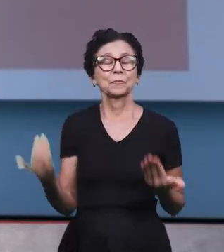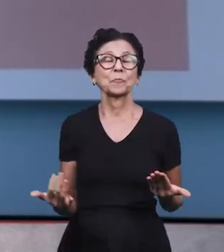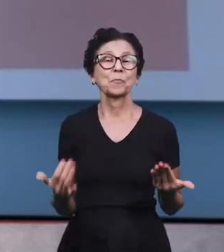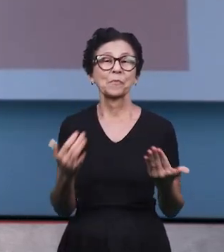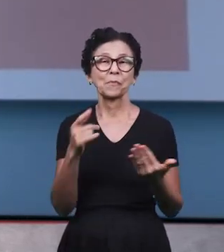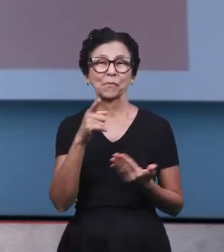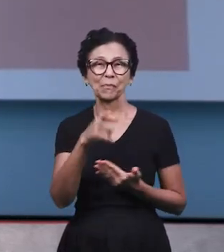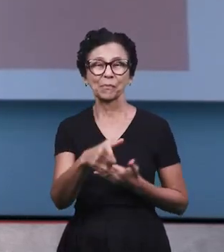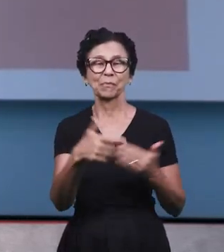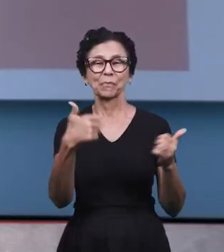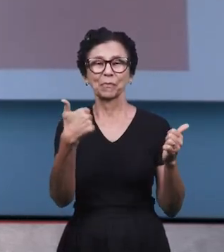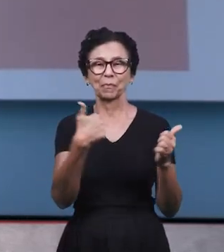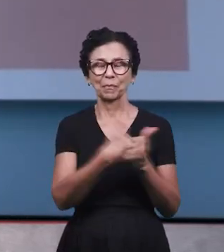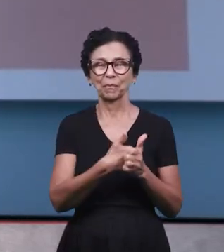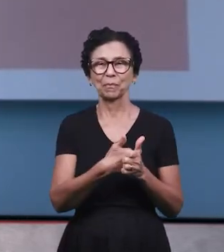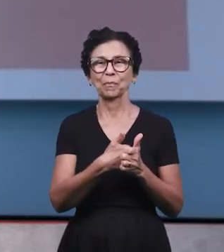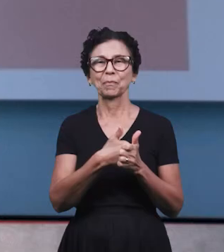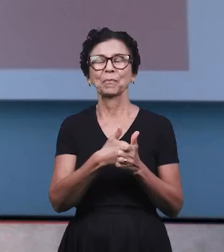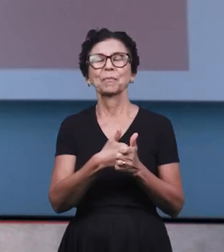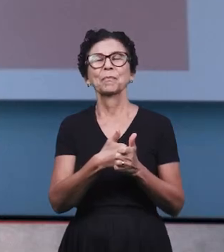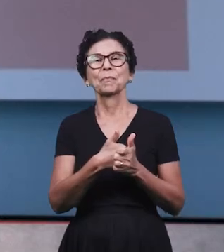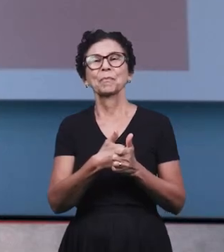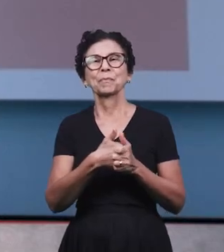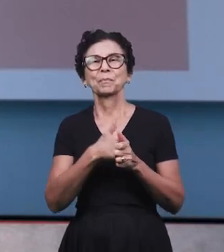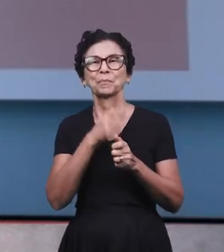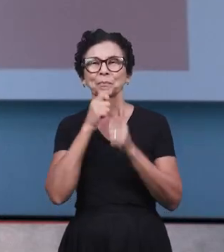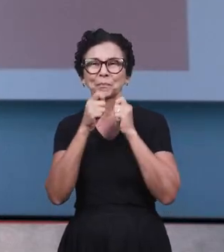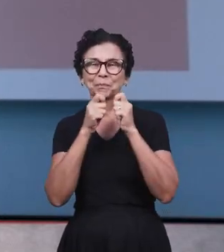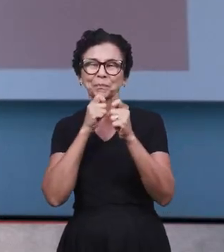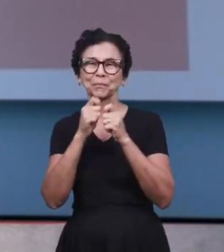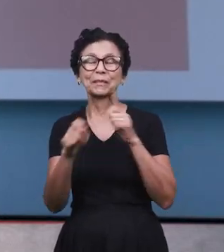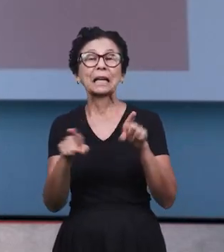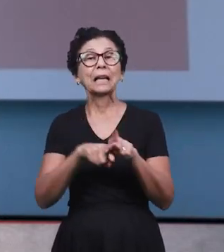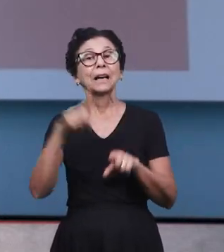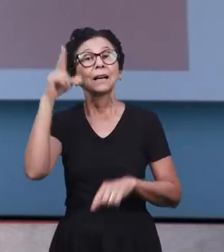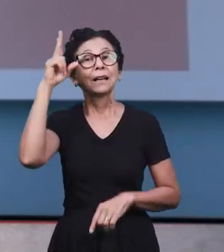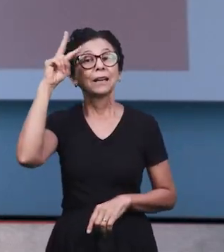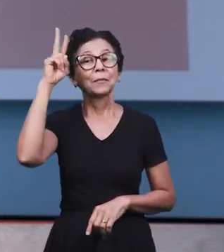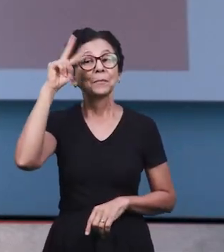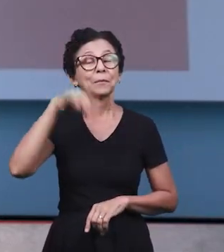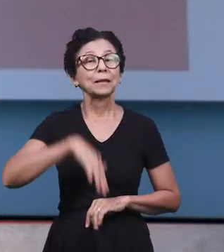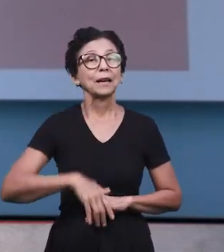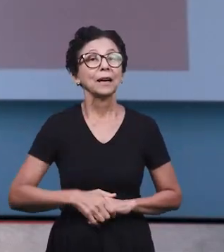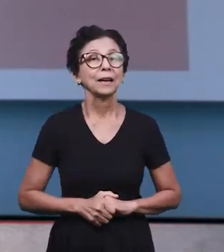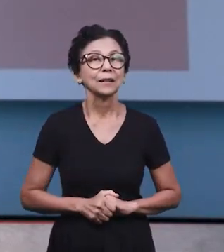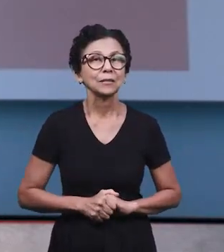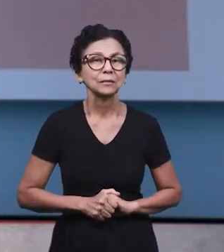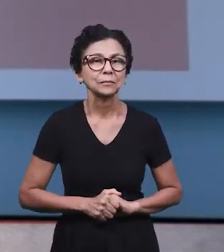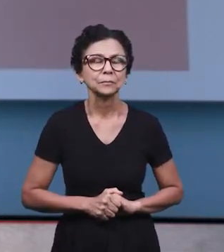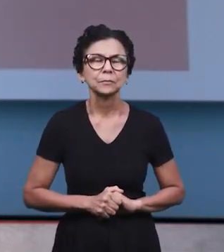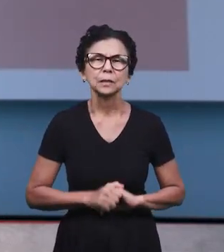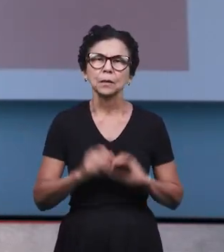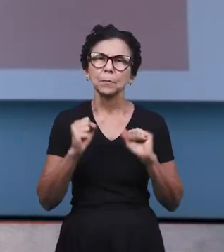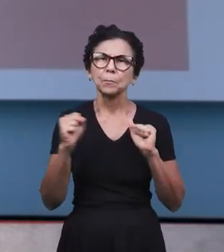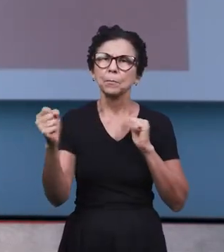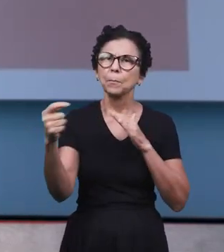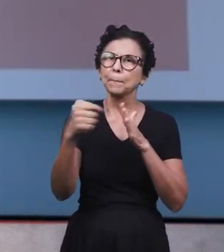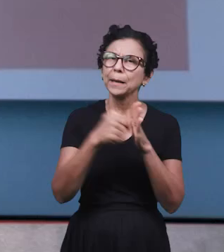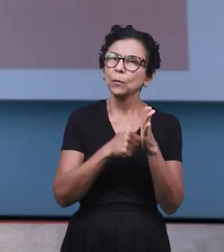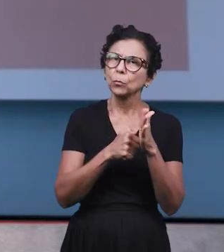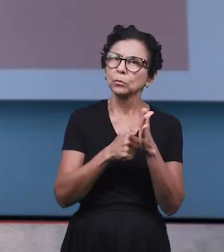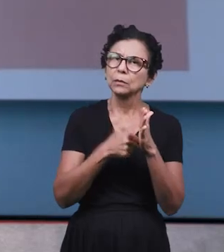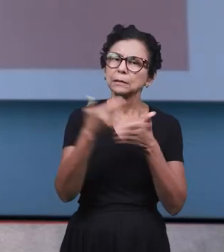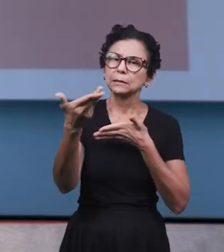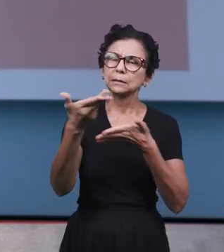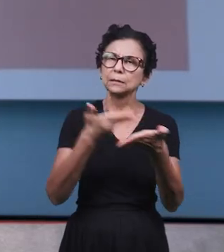nos acompanhando nesta entrevista. E gostaríamos de lembrar que temos um espaço para perguntas e